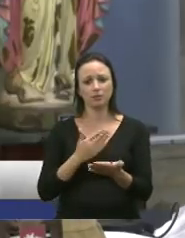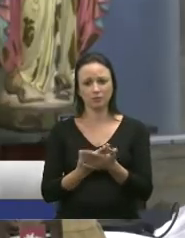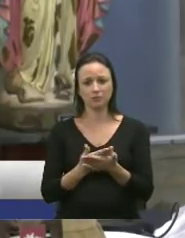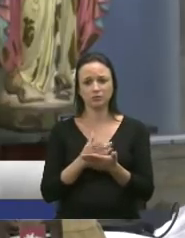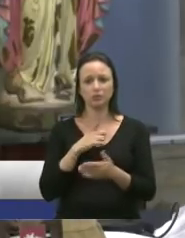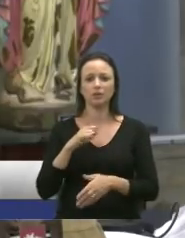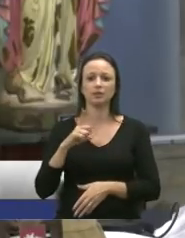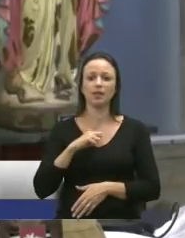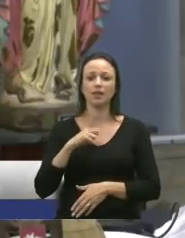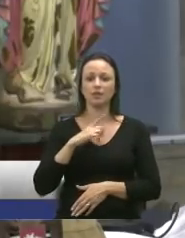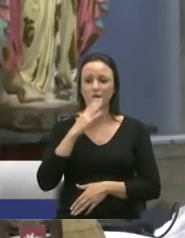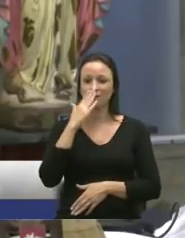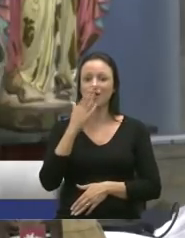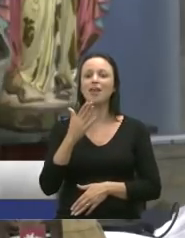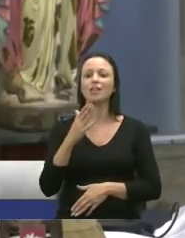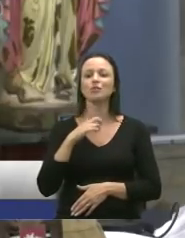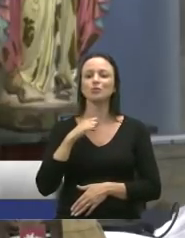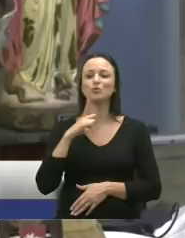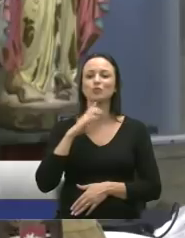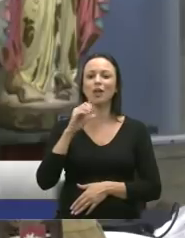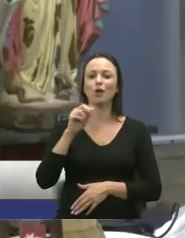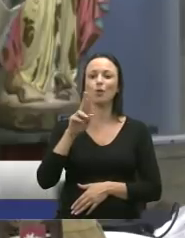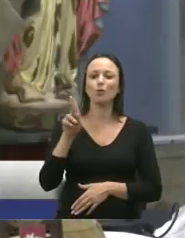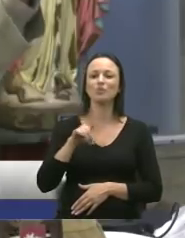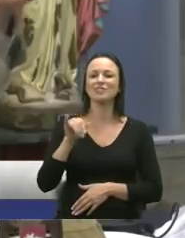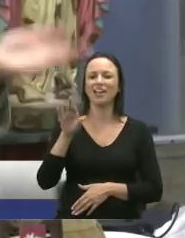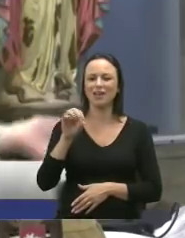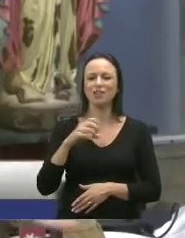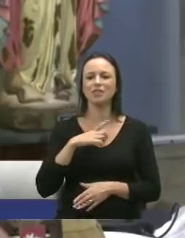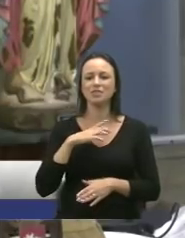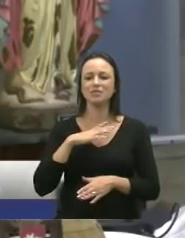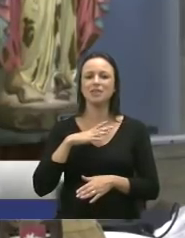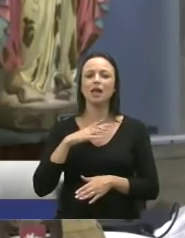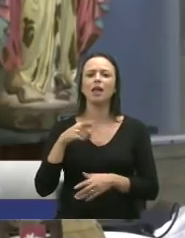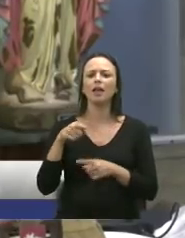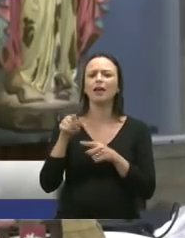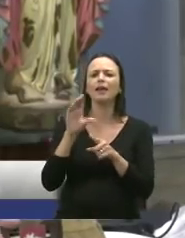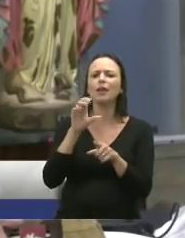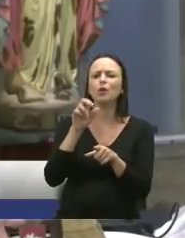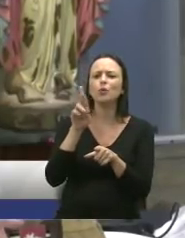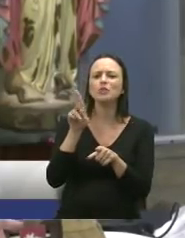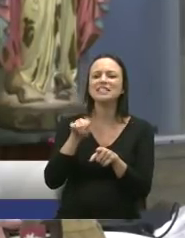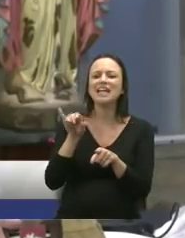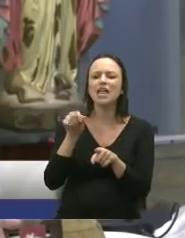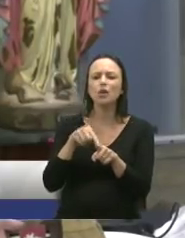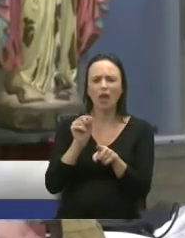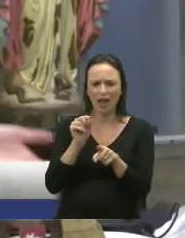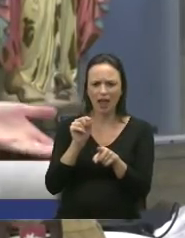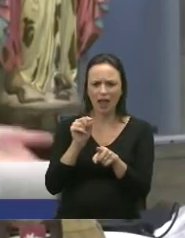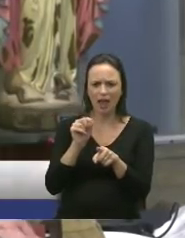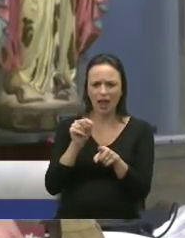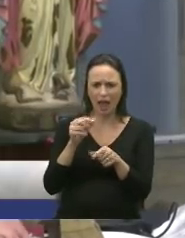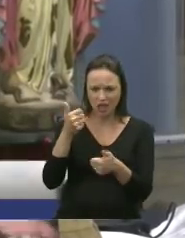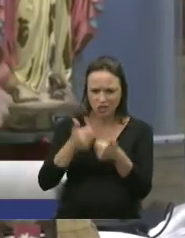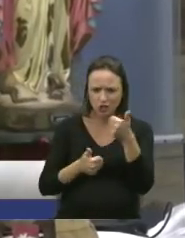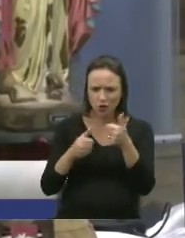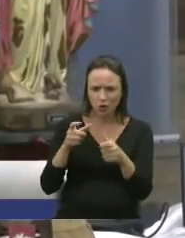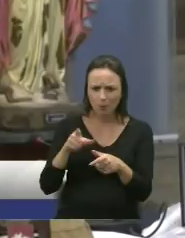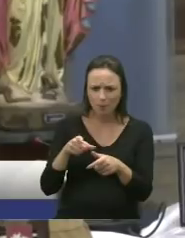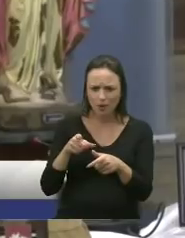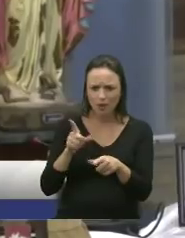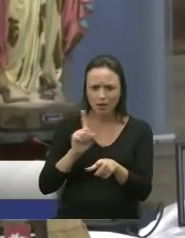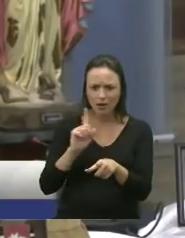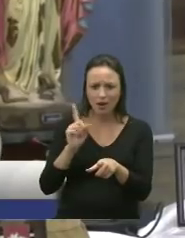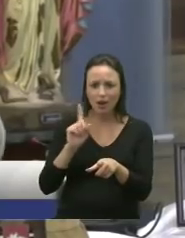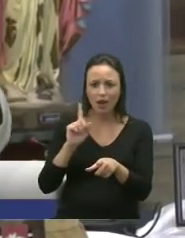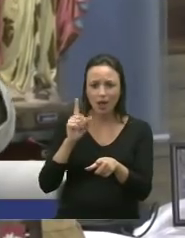na fronte o cruzeiro, temos a pátria nas mãos. Que cruzeiro que é esse? É o time? Vou interpretar com as crianças, Cruzeiro do